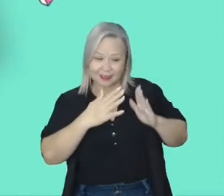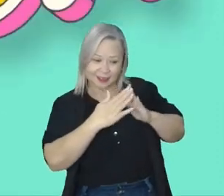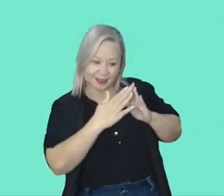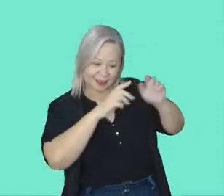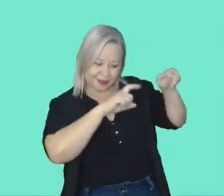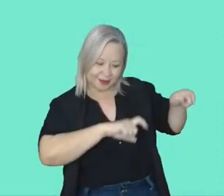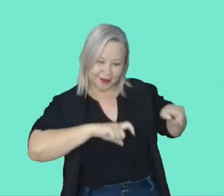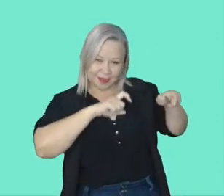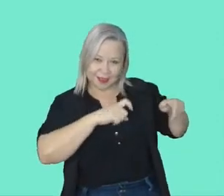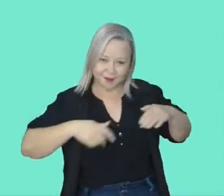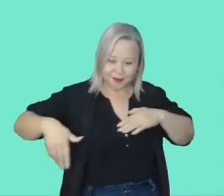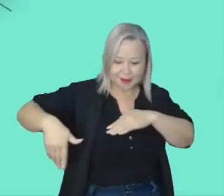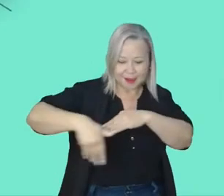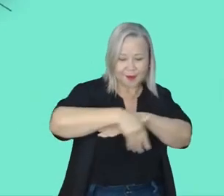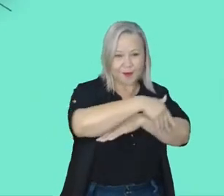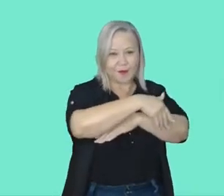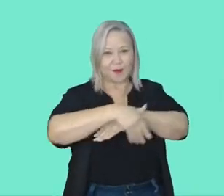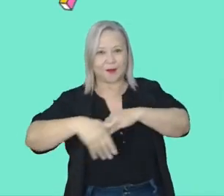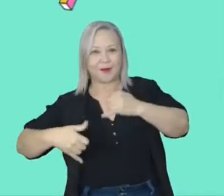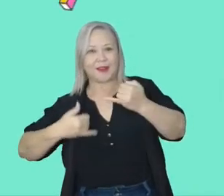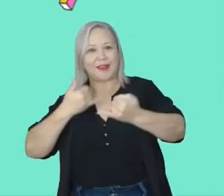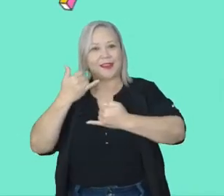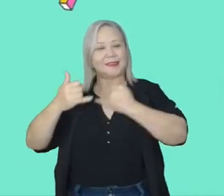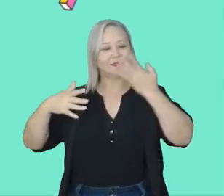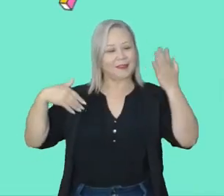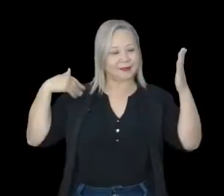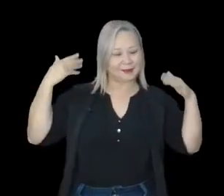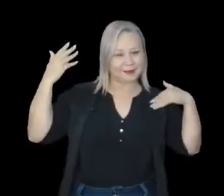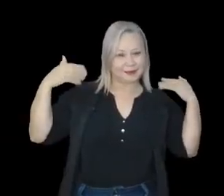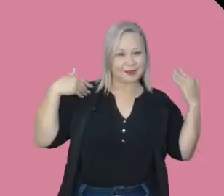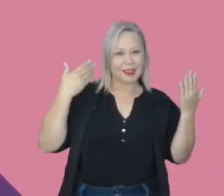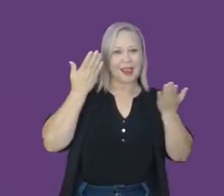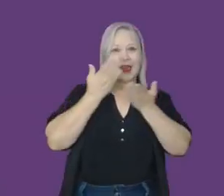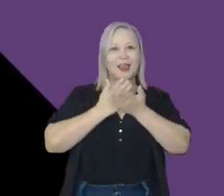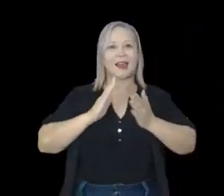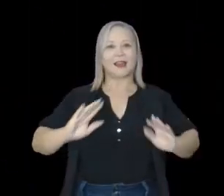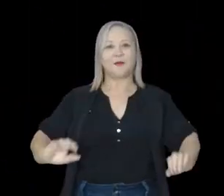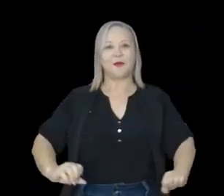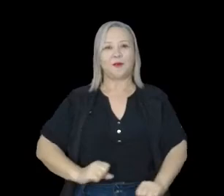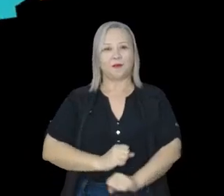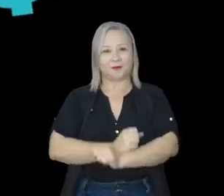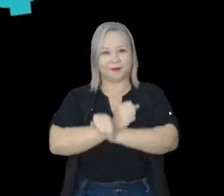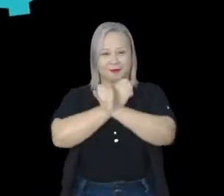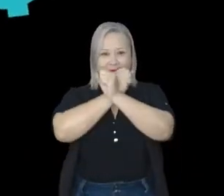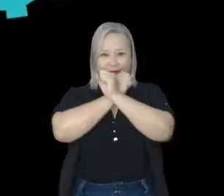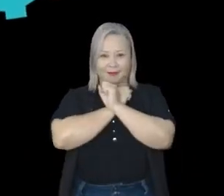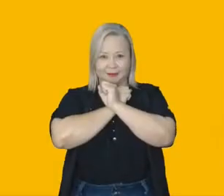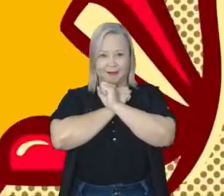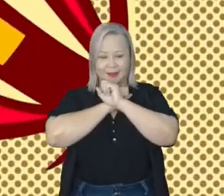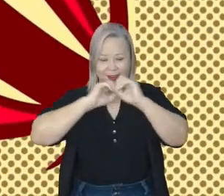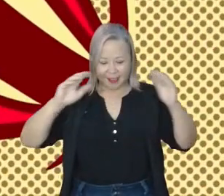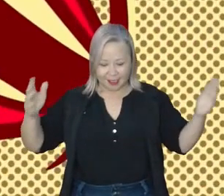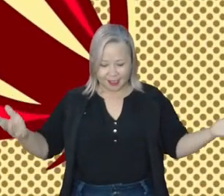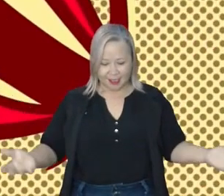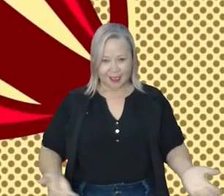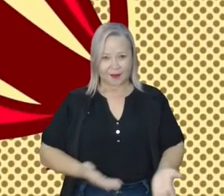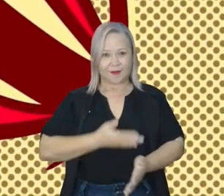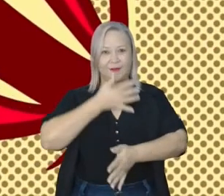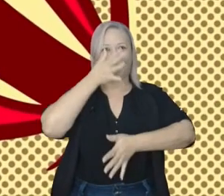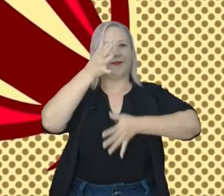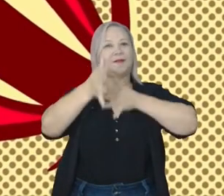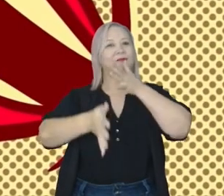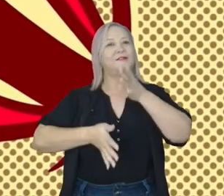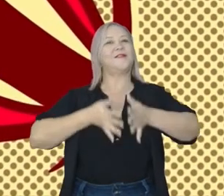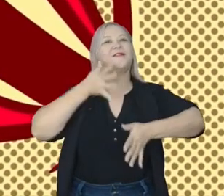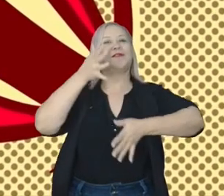Seja em casa, no campo, na rua ou na praça. Chega de mordaça,